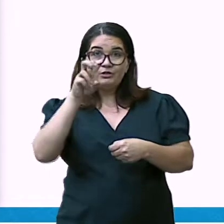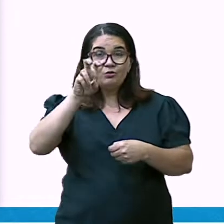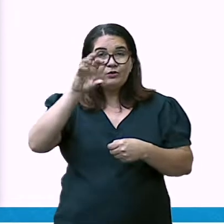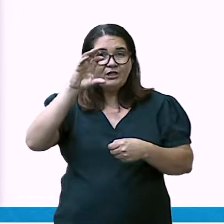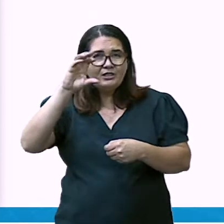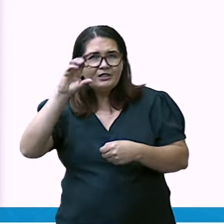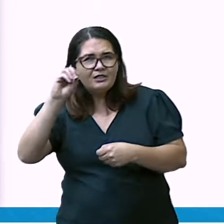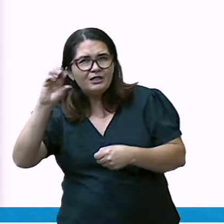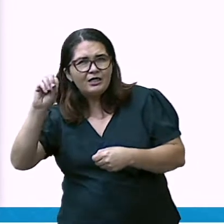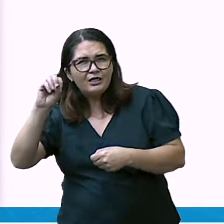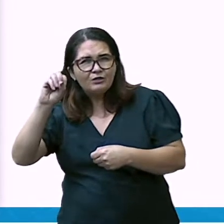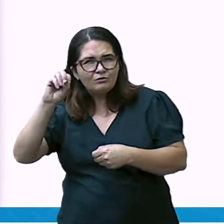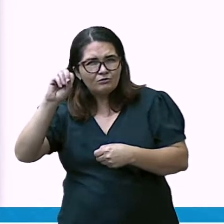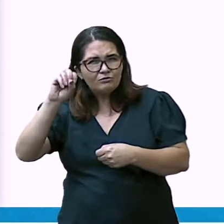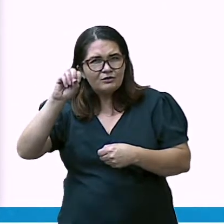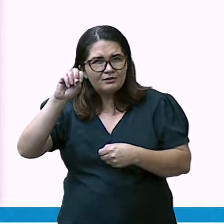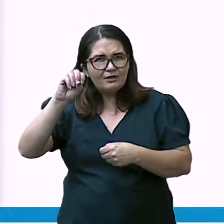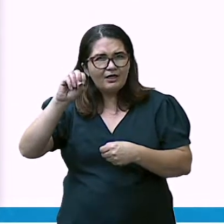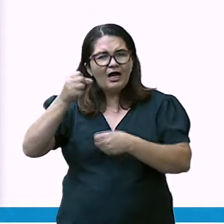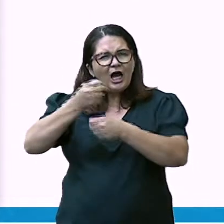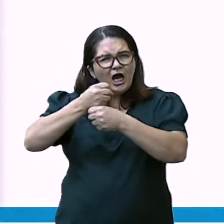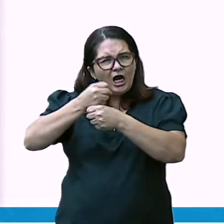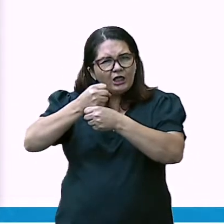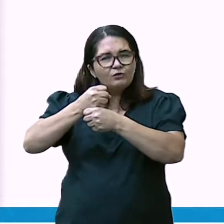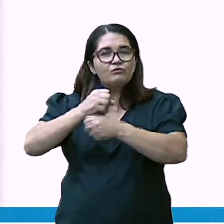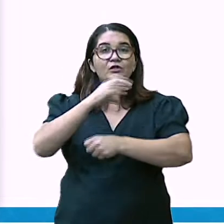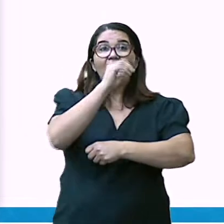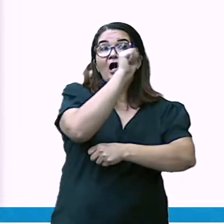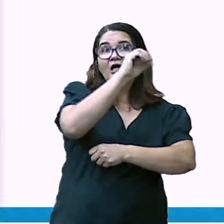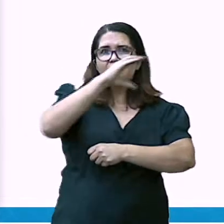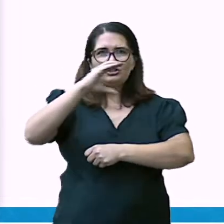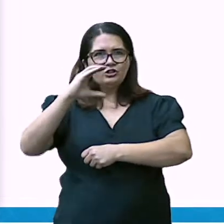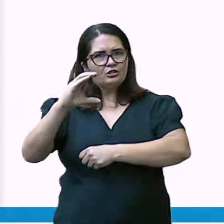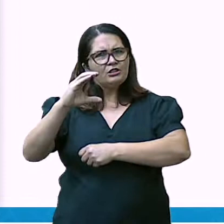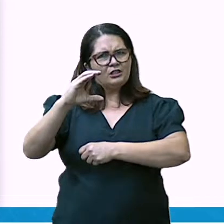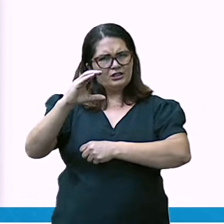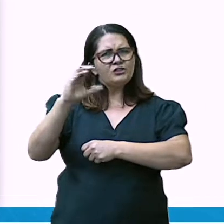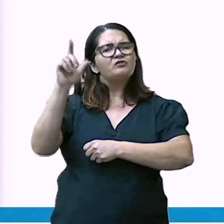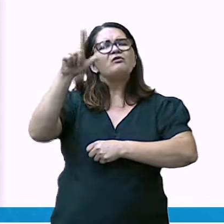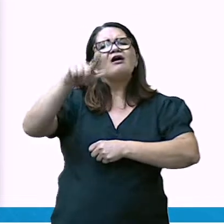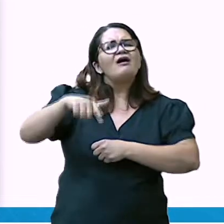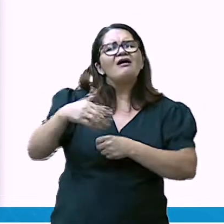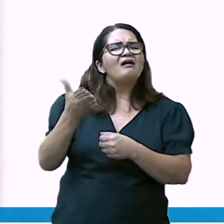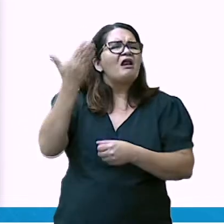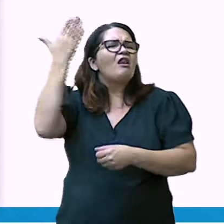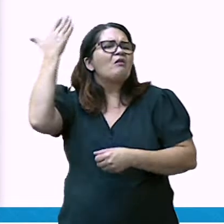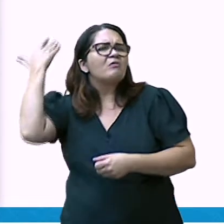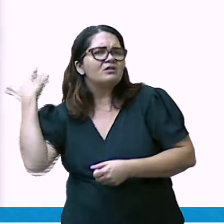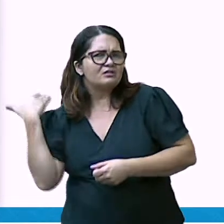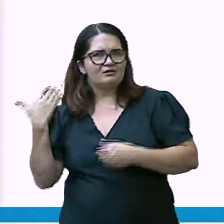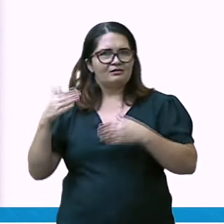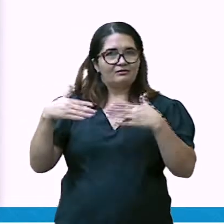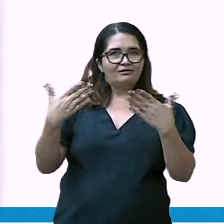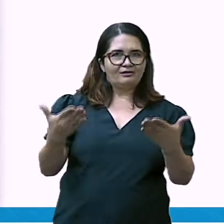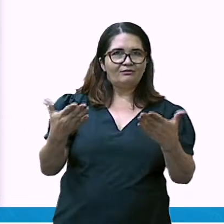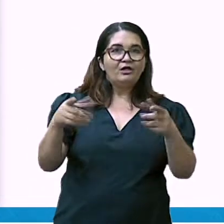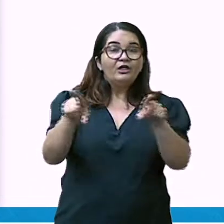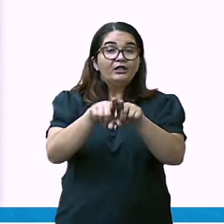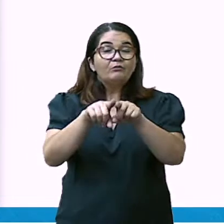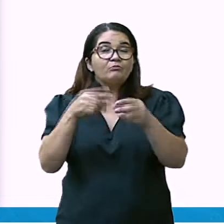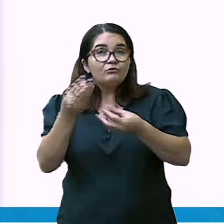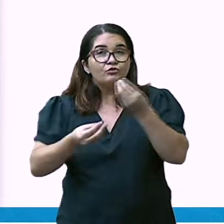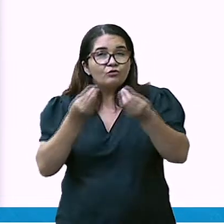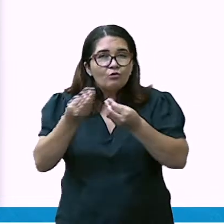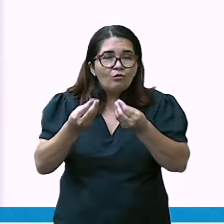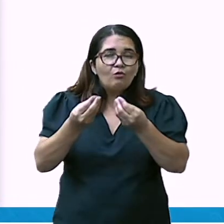Com o predomínio de elementos culturais, como edifícios, casas, ruas, avenidas, praças,